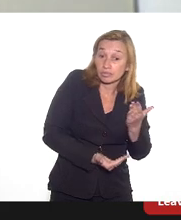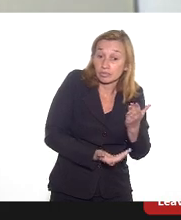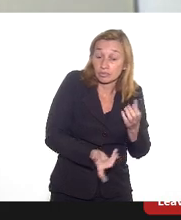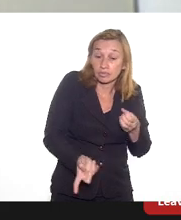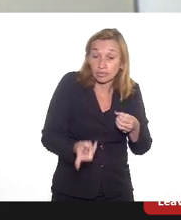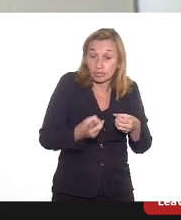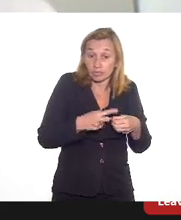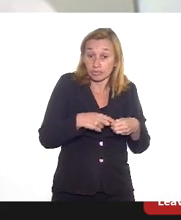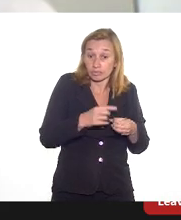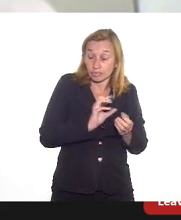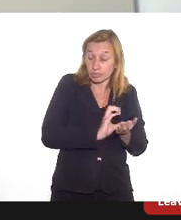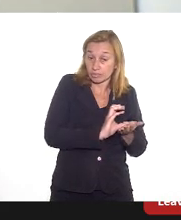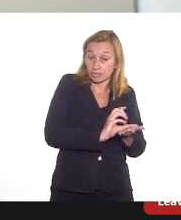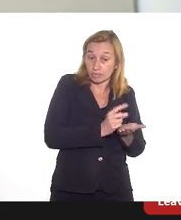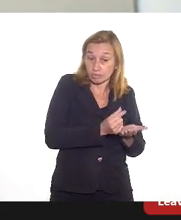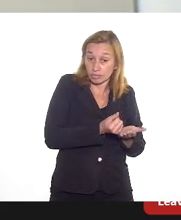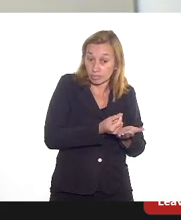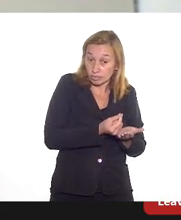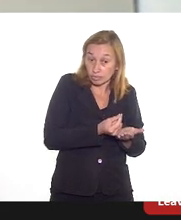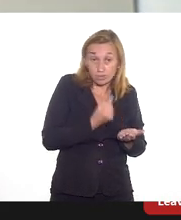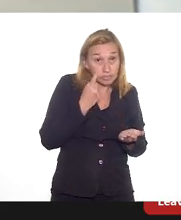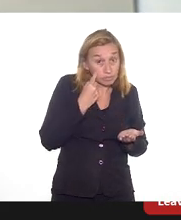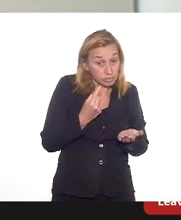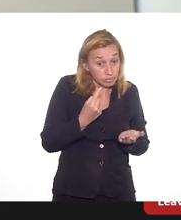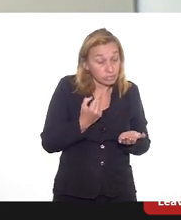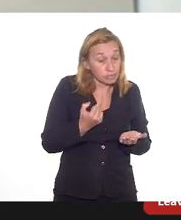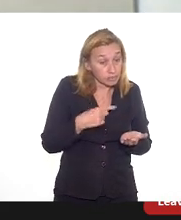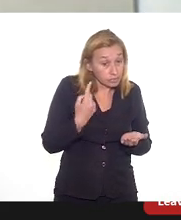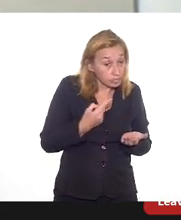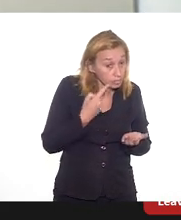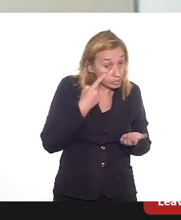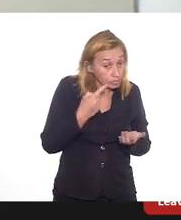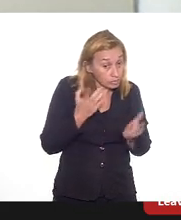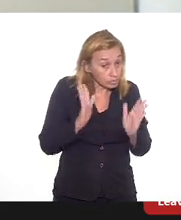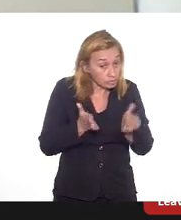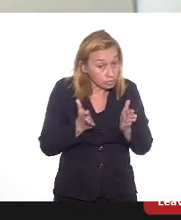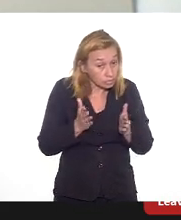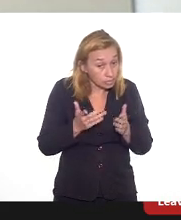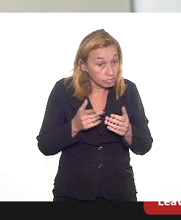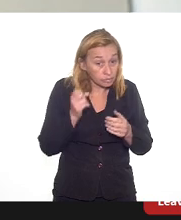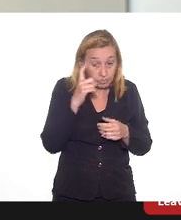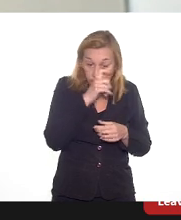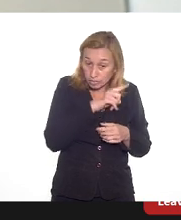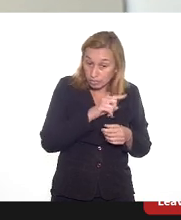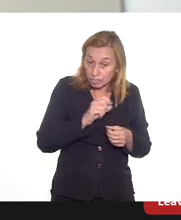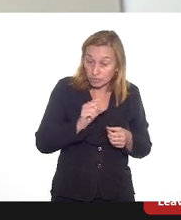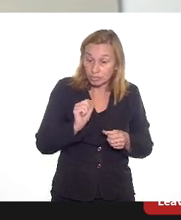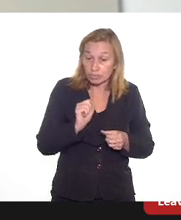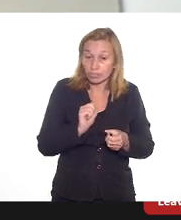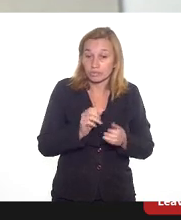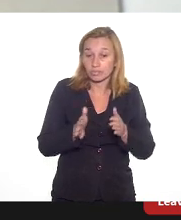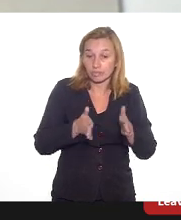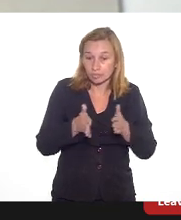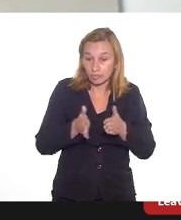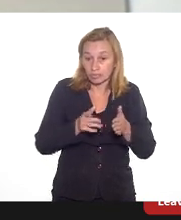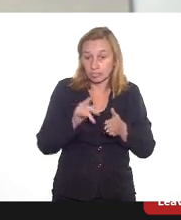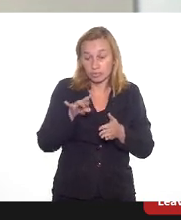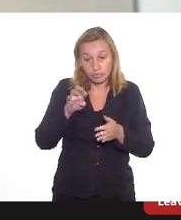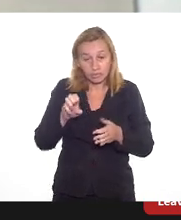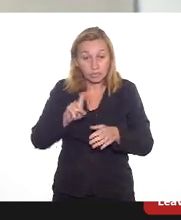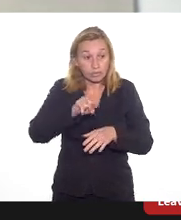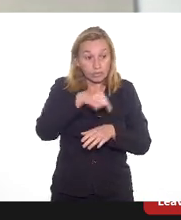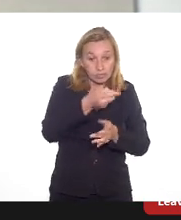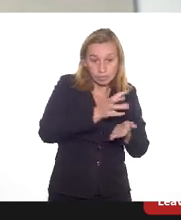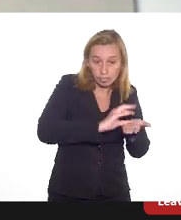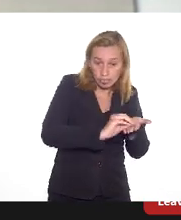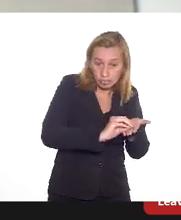me parece que é uma limitação que está colocada, que se a gente não enfrentar agora, a gente vai ficar amarrado enquanto durar o regime. Outras pautas, nos parece que a